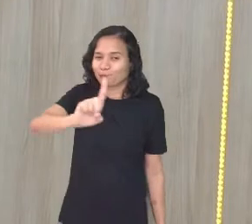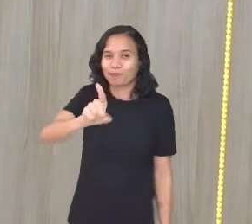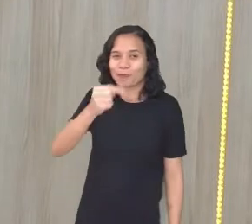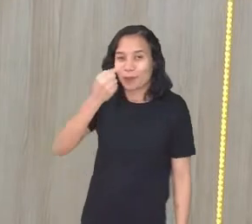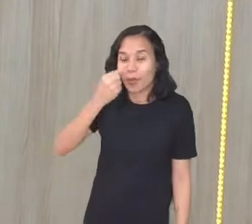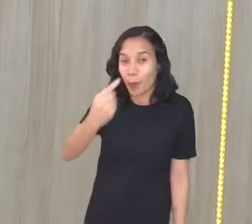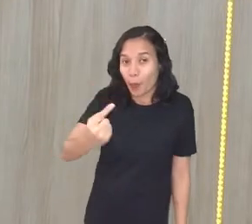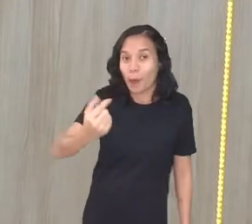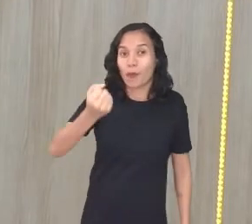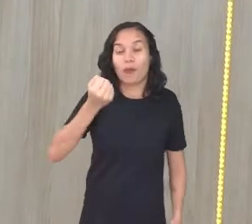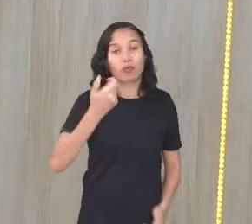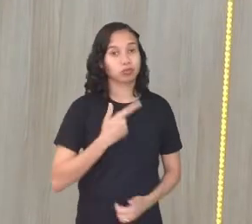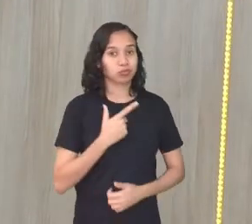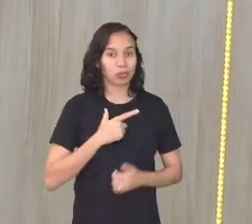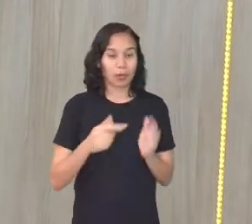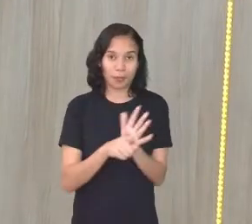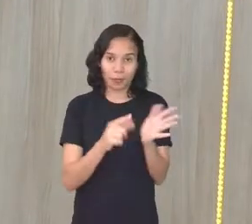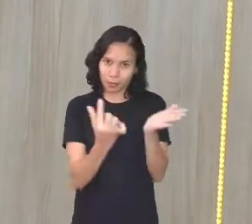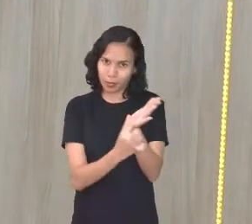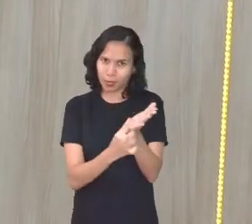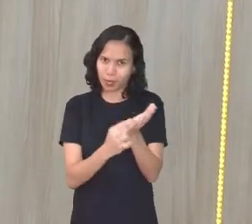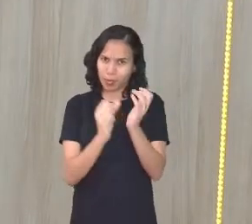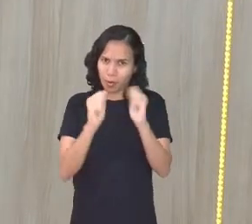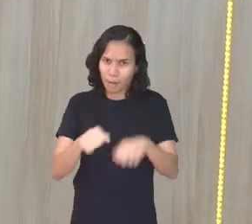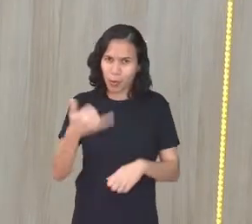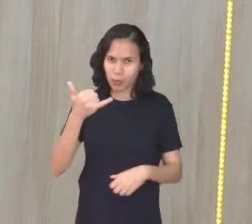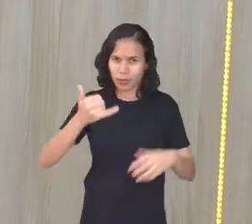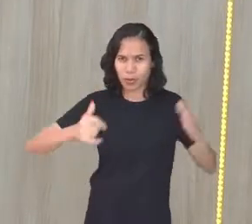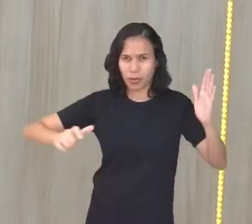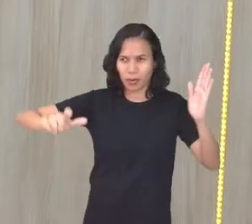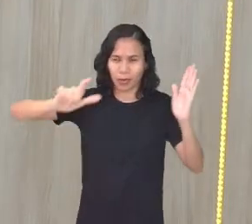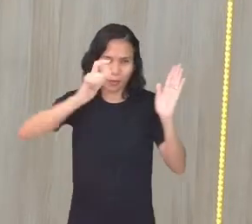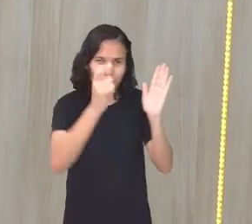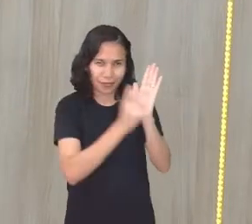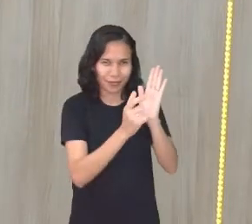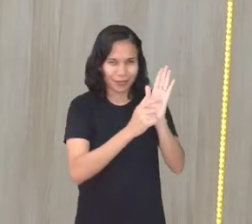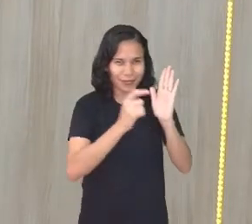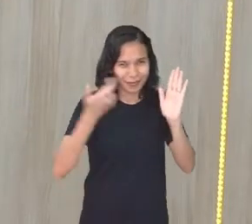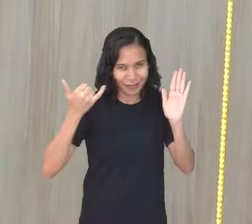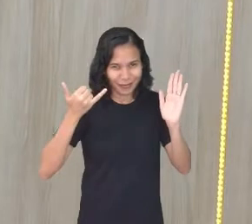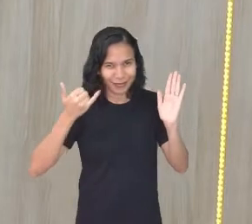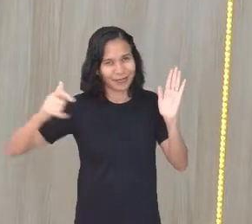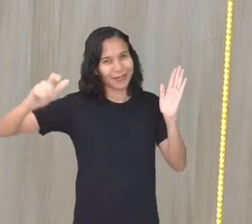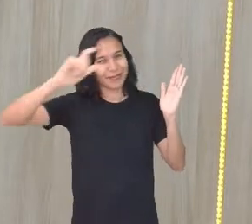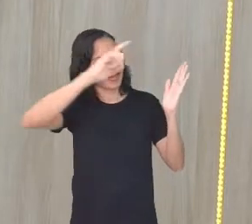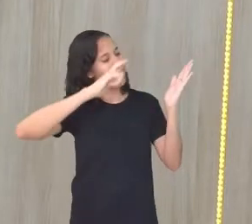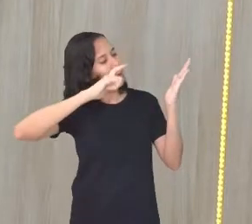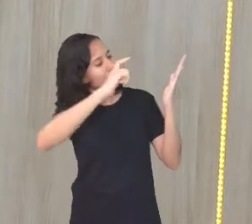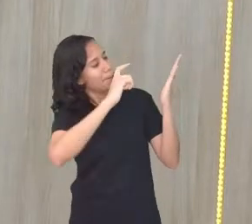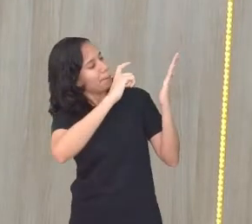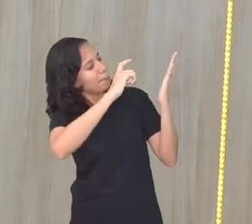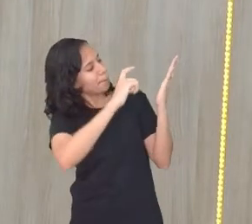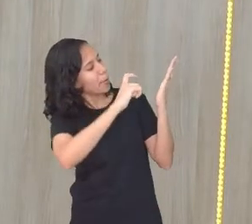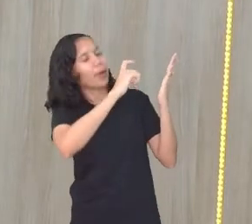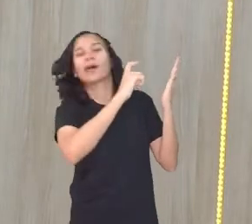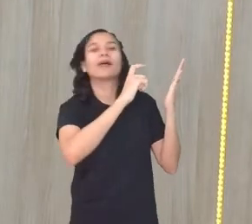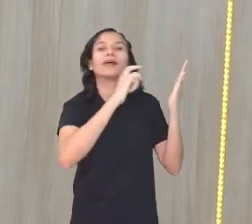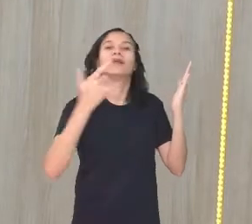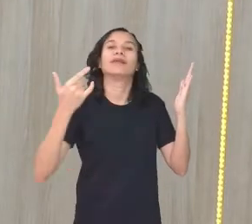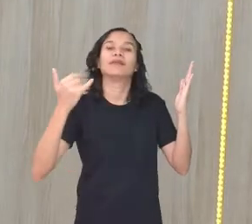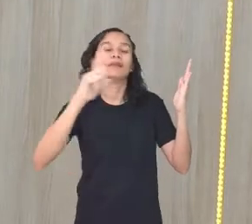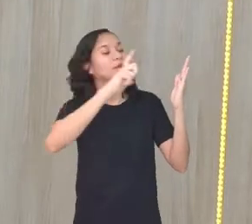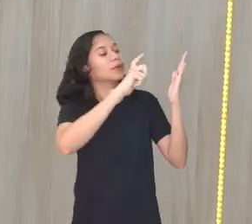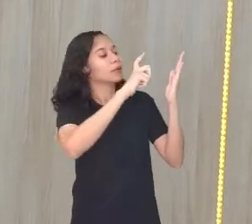tá? Se você não tiver o aplicativo, é só você apontar, meu bem, a tela do seu celular, a câmera do